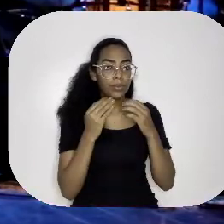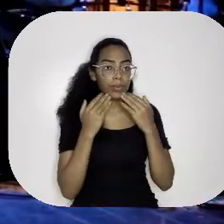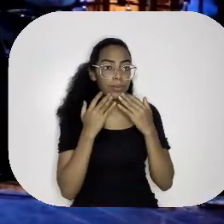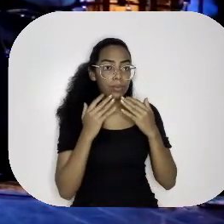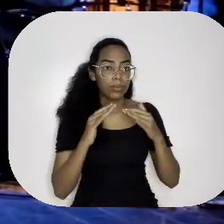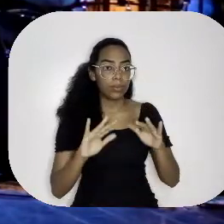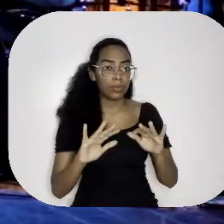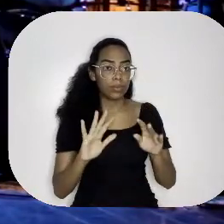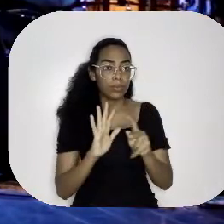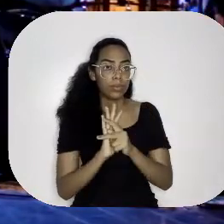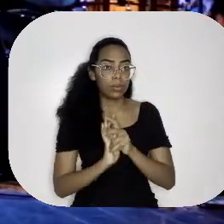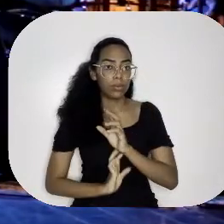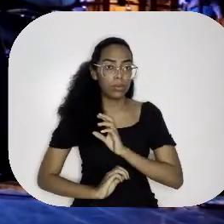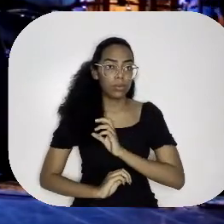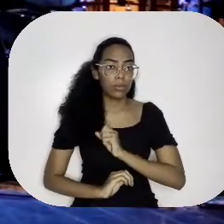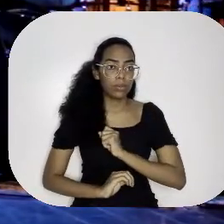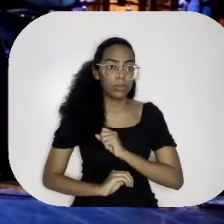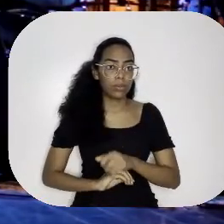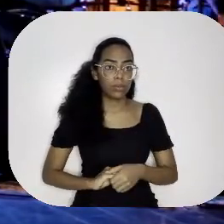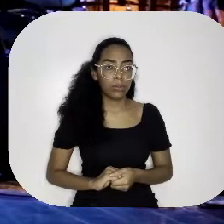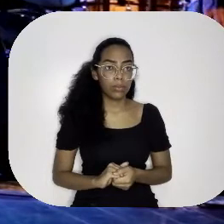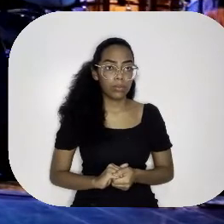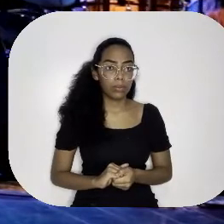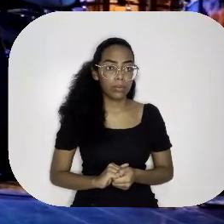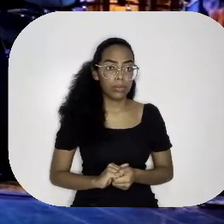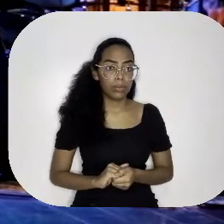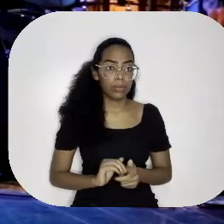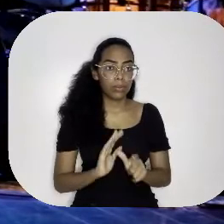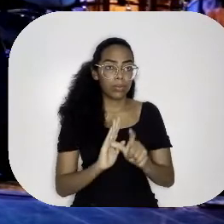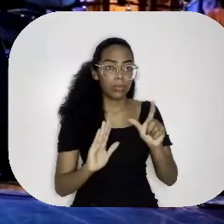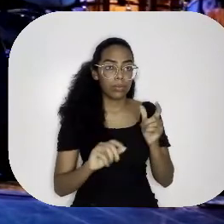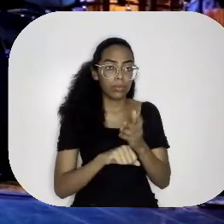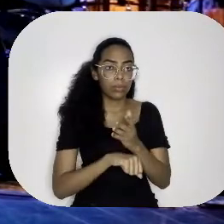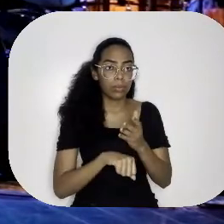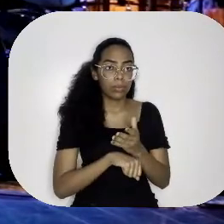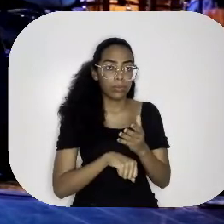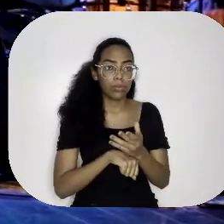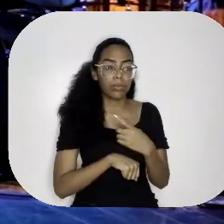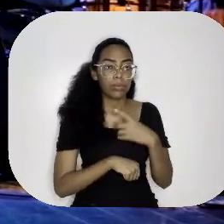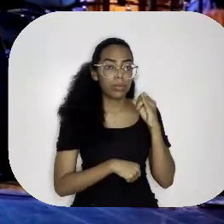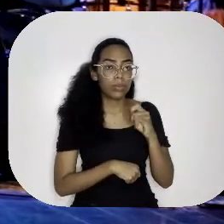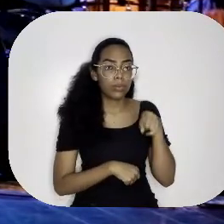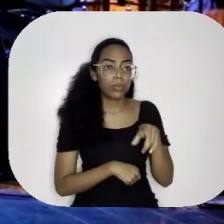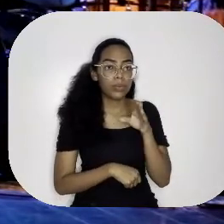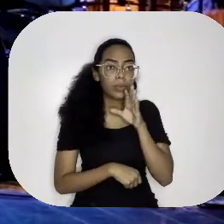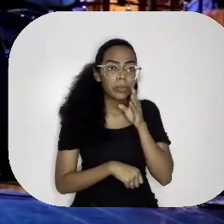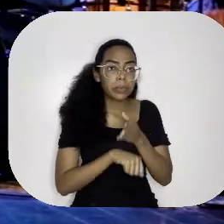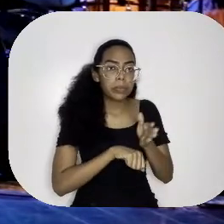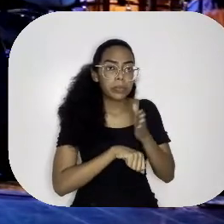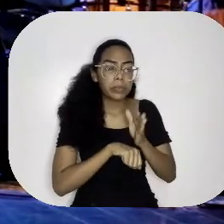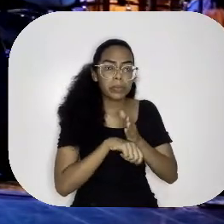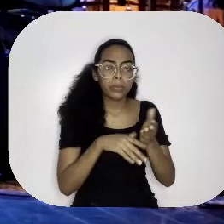Natureza do amor. Agora vamos voltar para cantar as três canções finais, mas antes, mais uma participação. Como o ensaio é interativo, esse 500